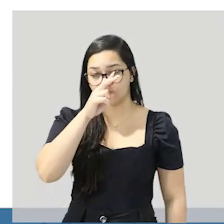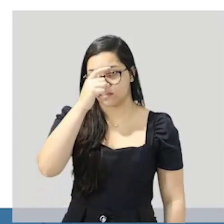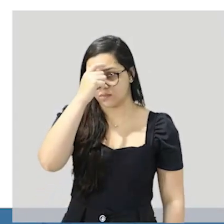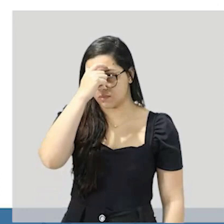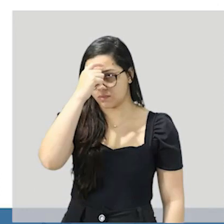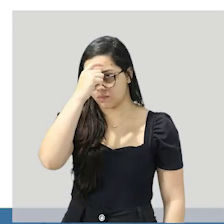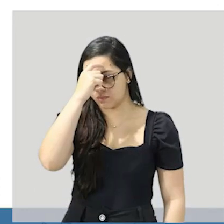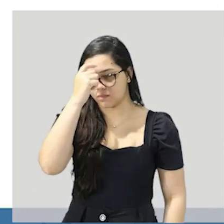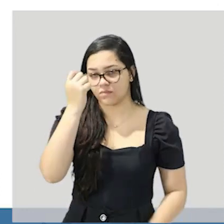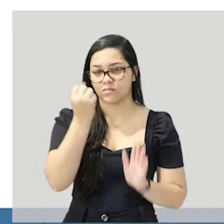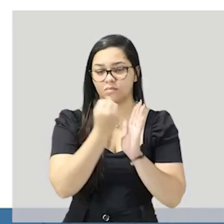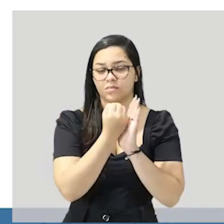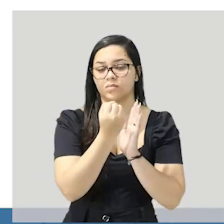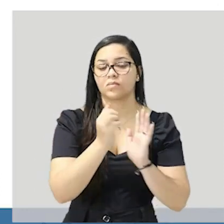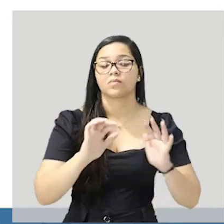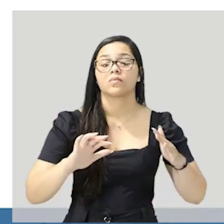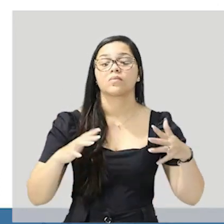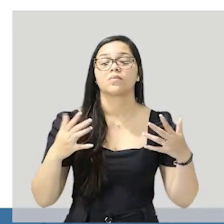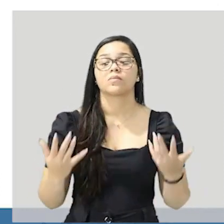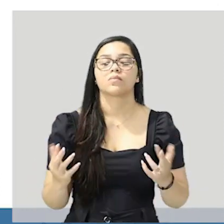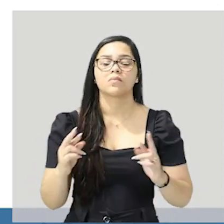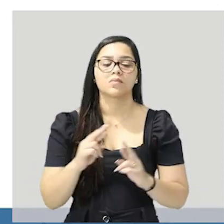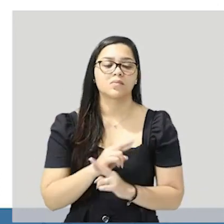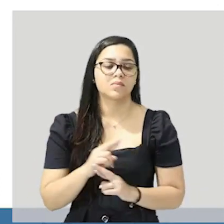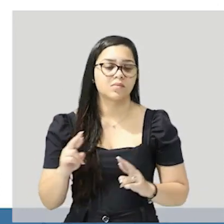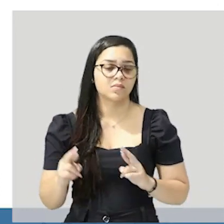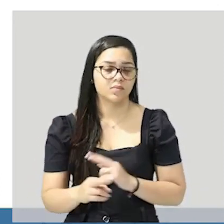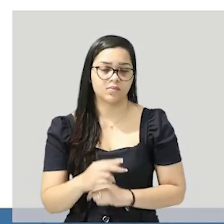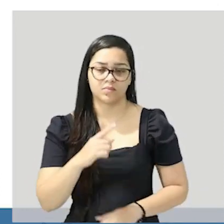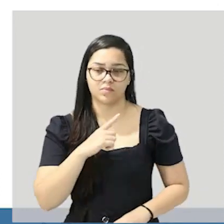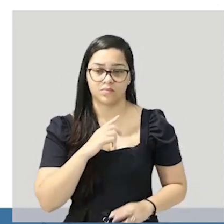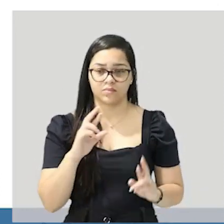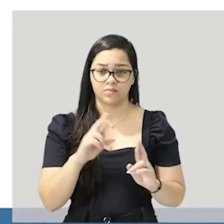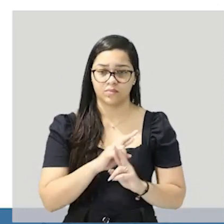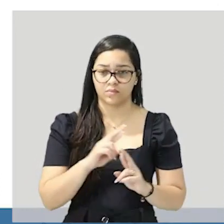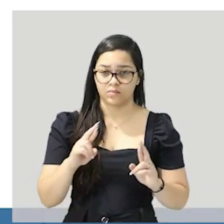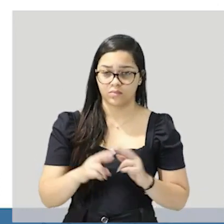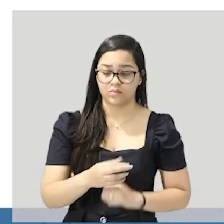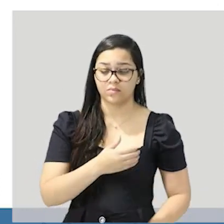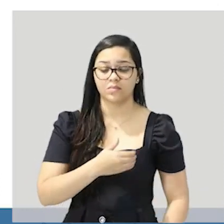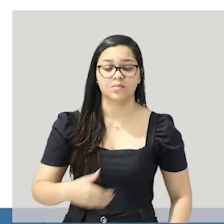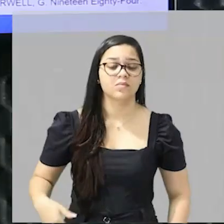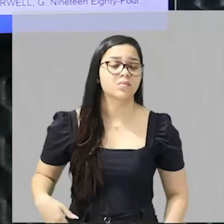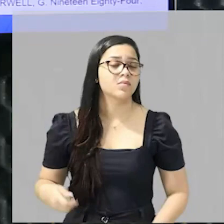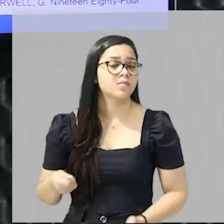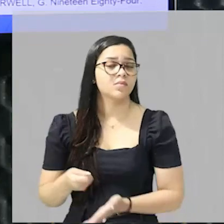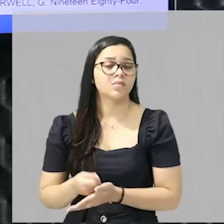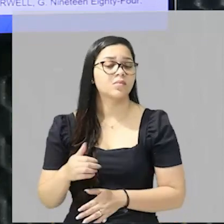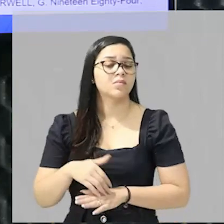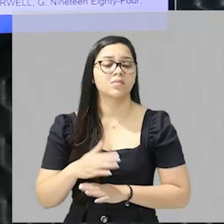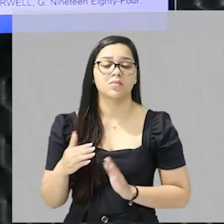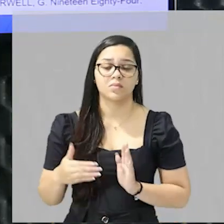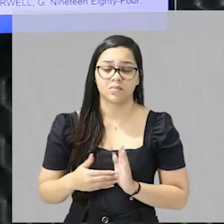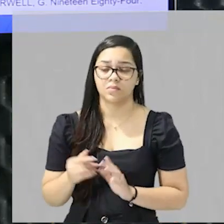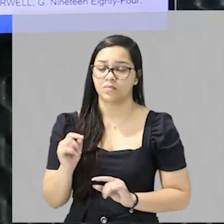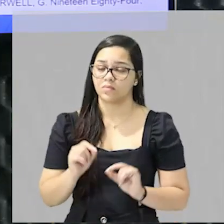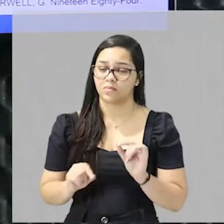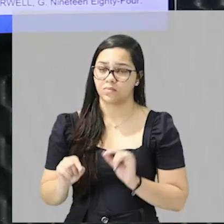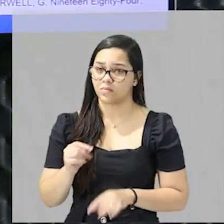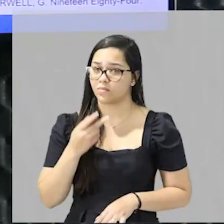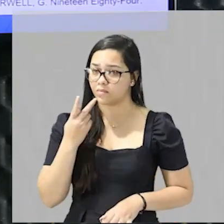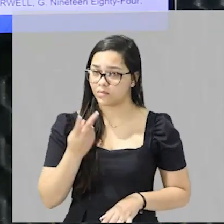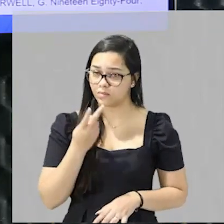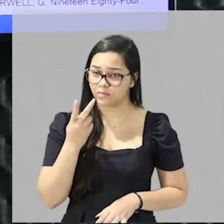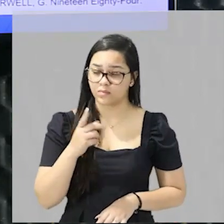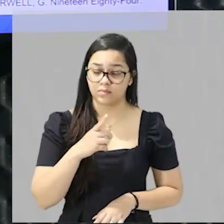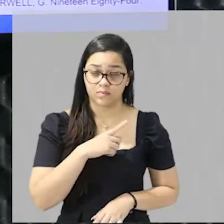dos registros. Qual é a relação com o Estado totalitário que foi falado lá em cima? É que aqui ele está colocando que